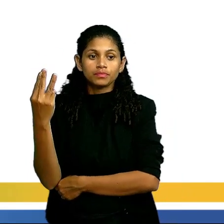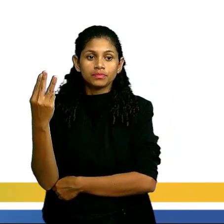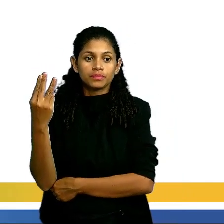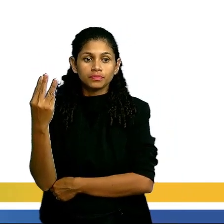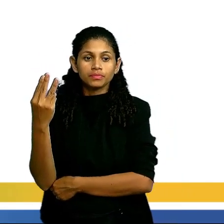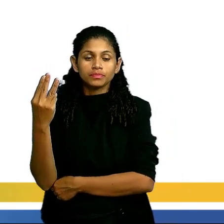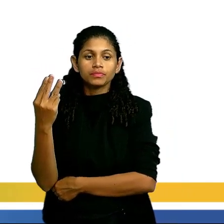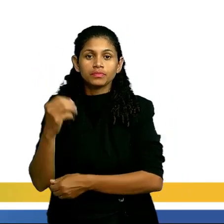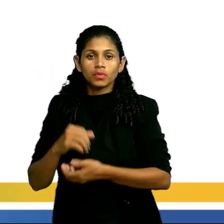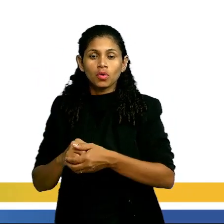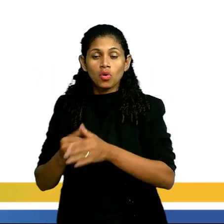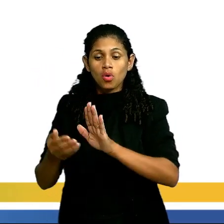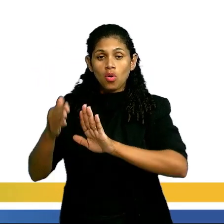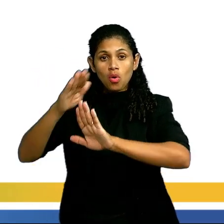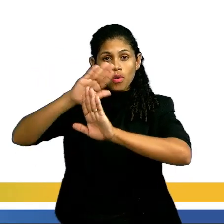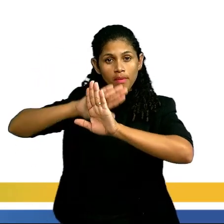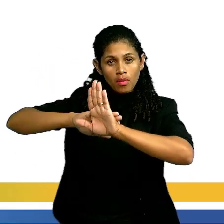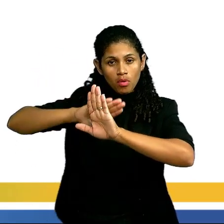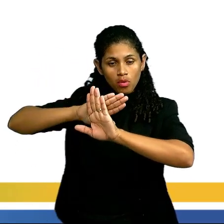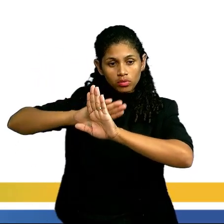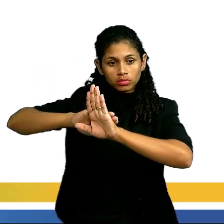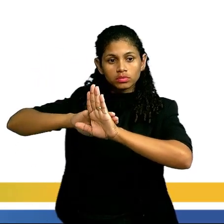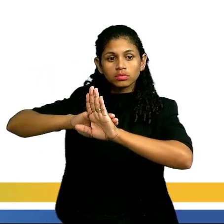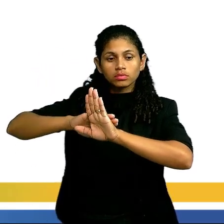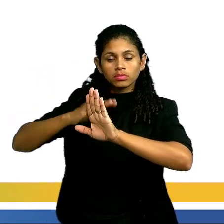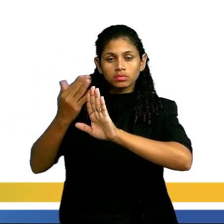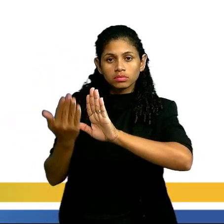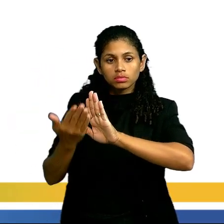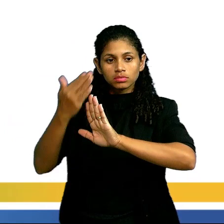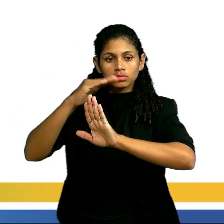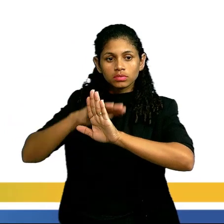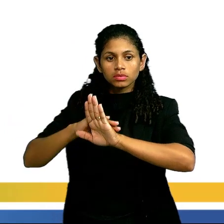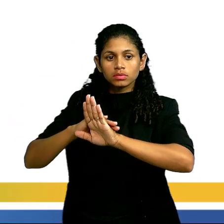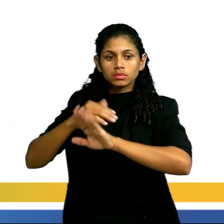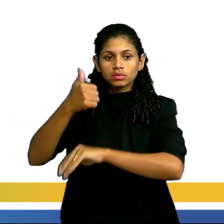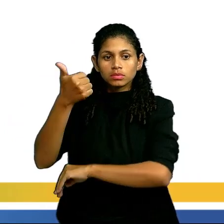14.400 centímetros cúbicos, tá? Letra B,